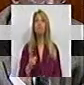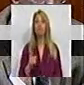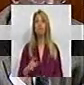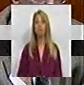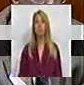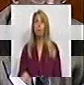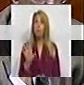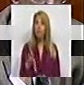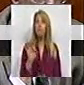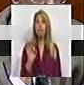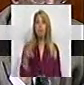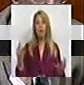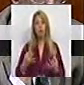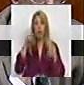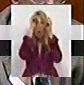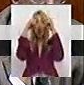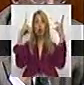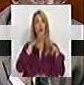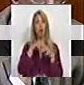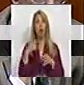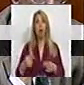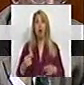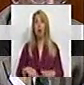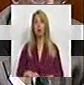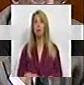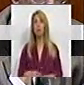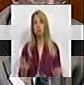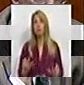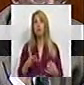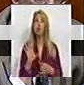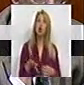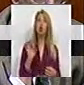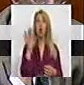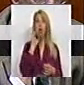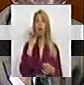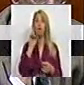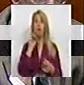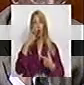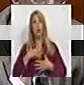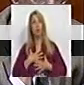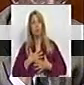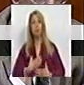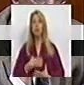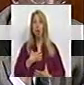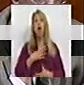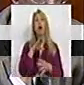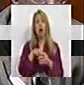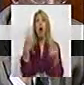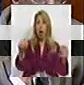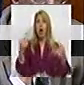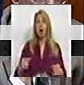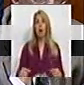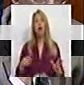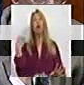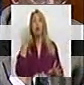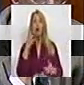escolha está, de facto, ideologia. Na escolha estão, de facto, valores. E nós optámos por proteger